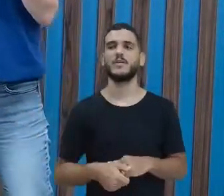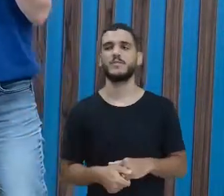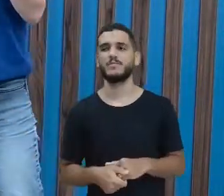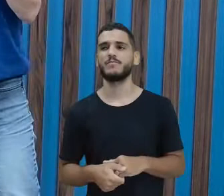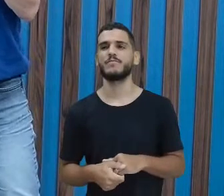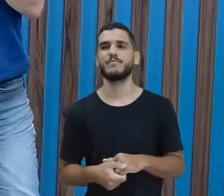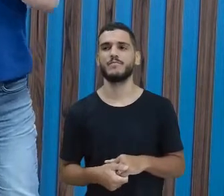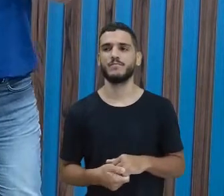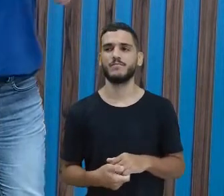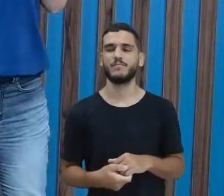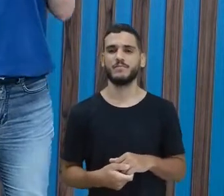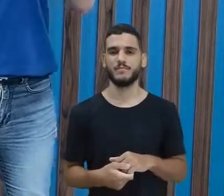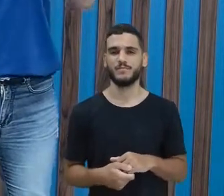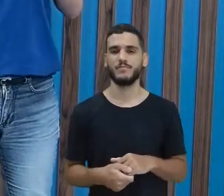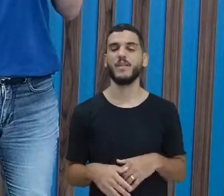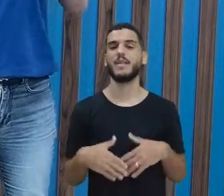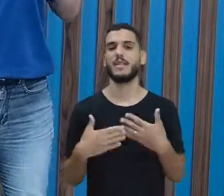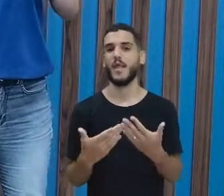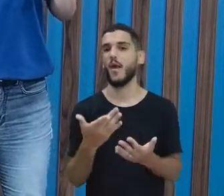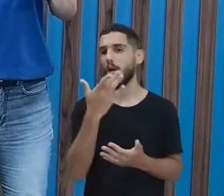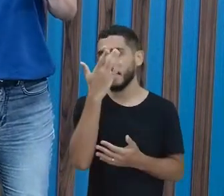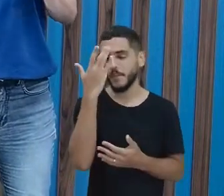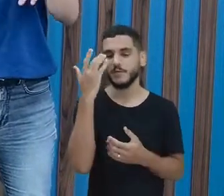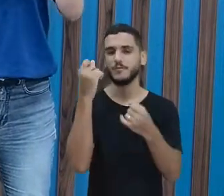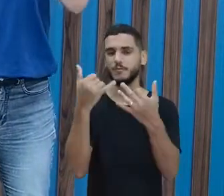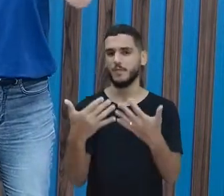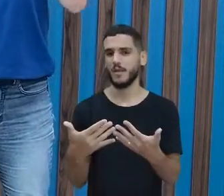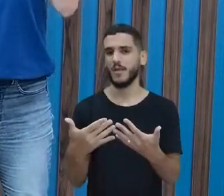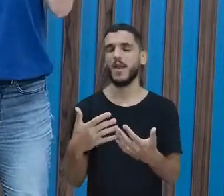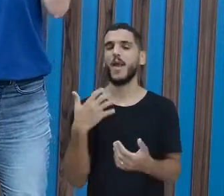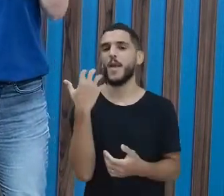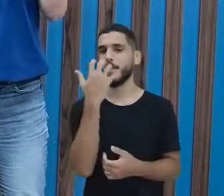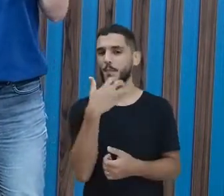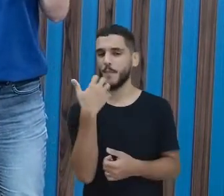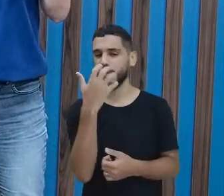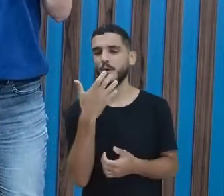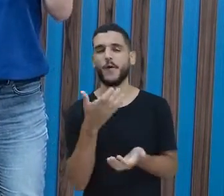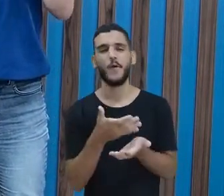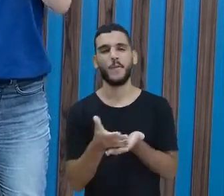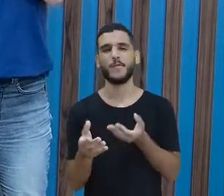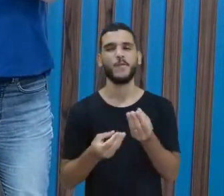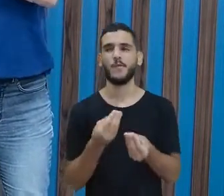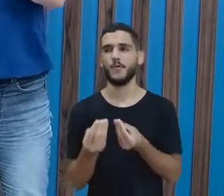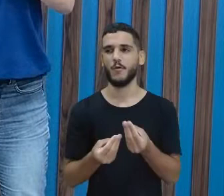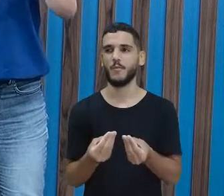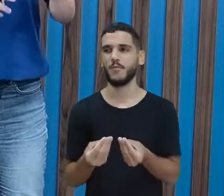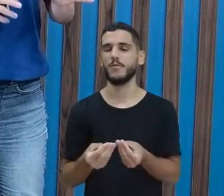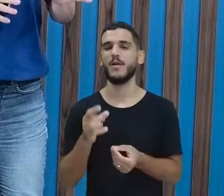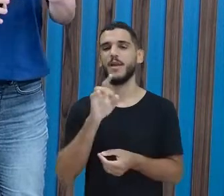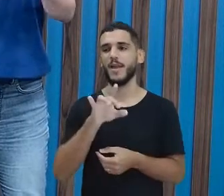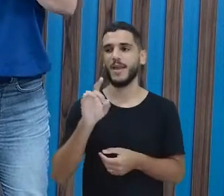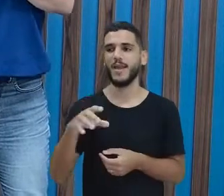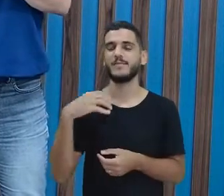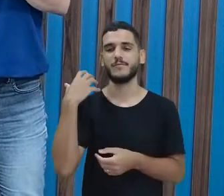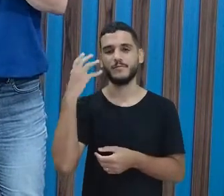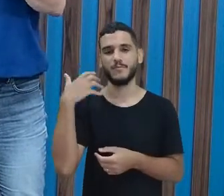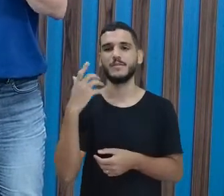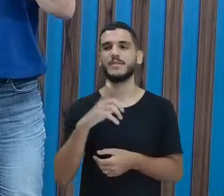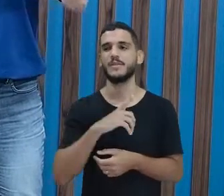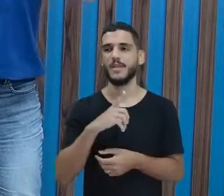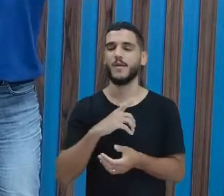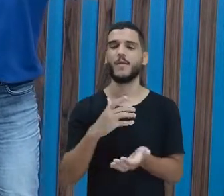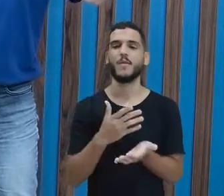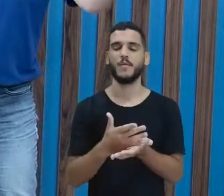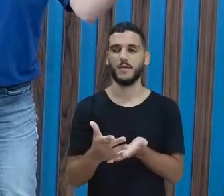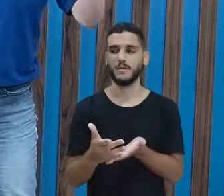vêm de histórias, né? Dizem que, assim, algumas pessoas falam que a música não nasceu por acaso, que cada música tem um início,